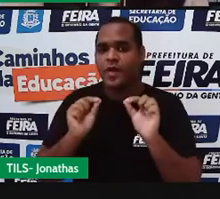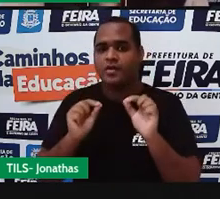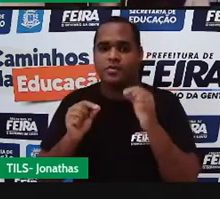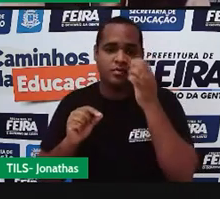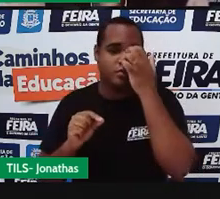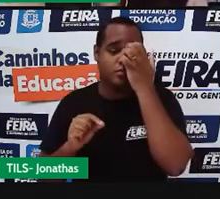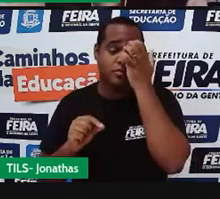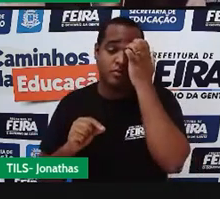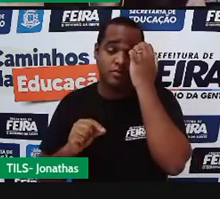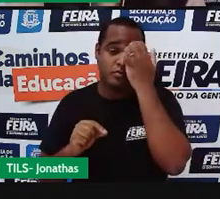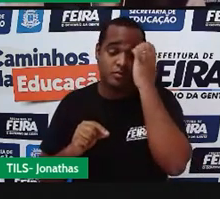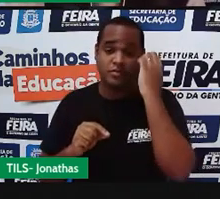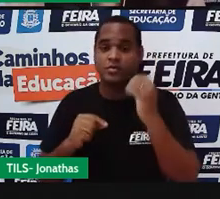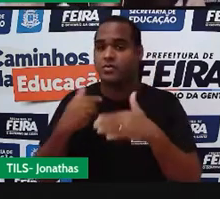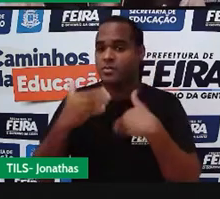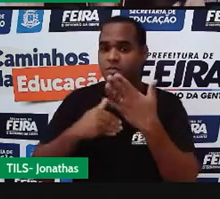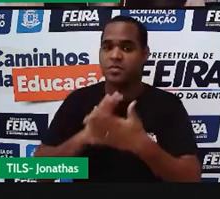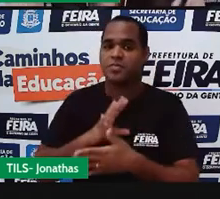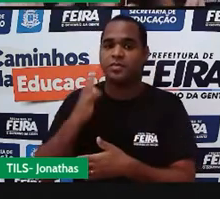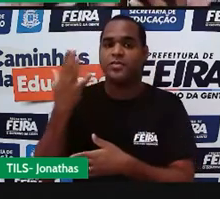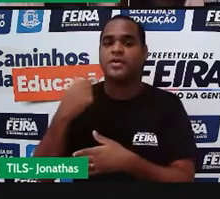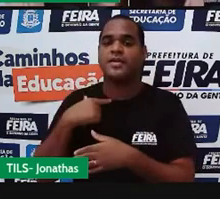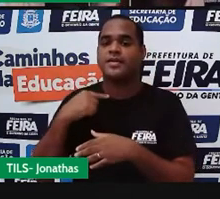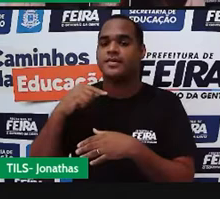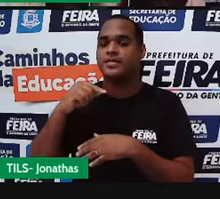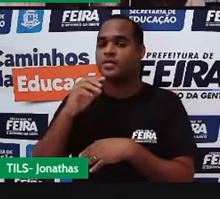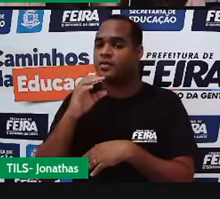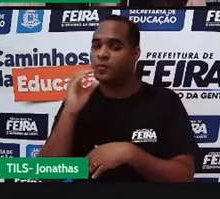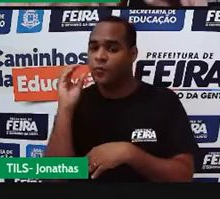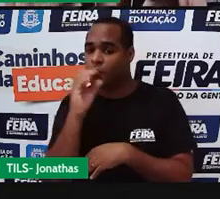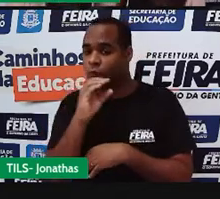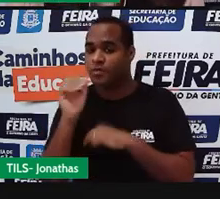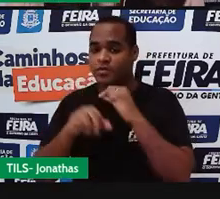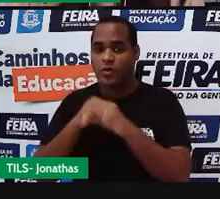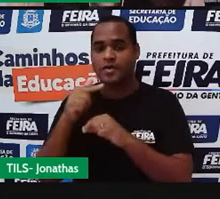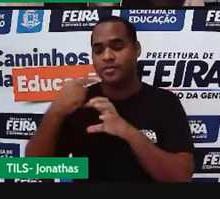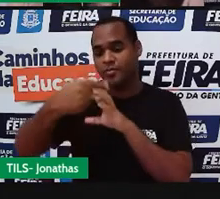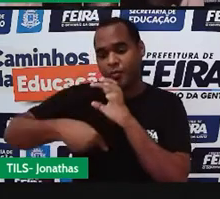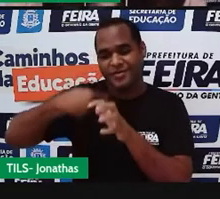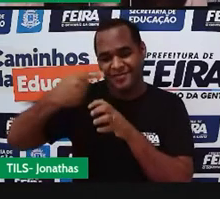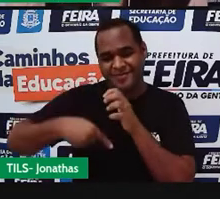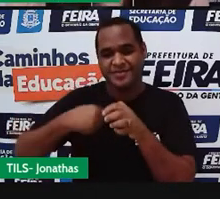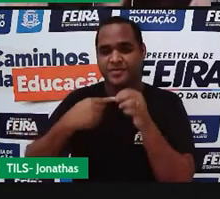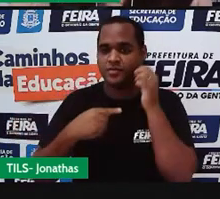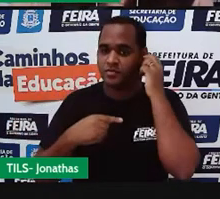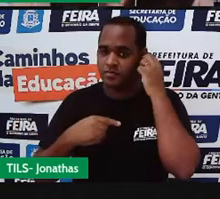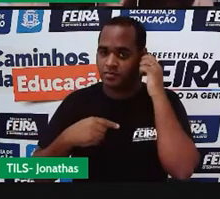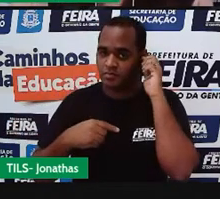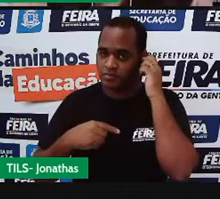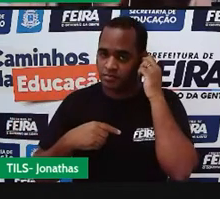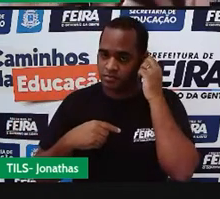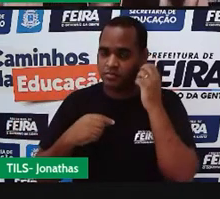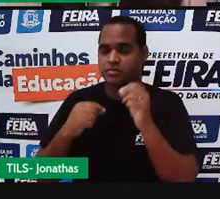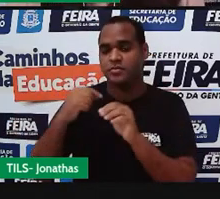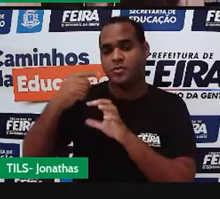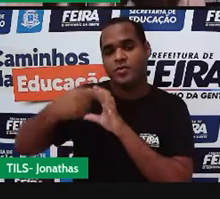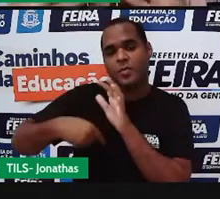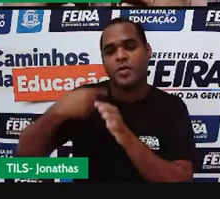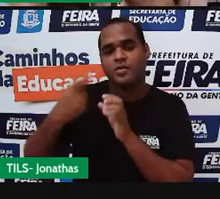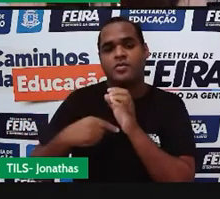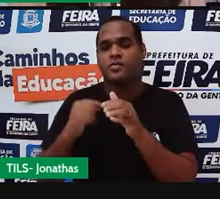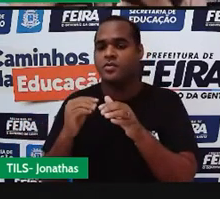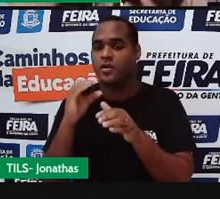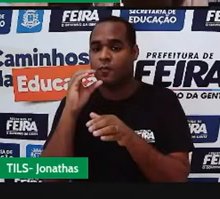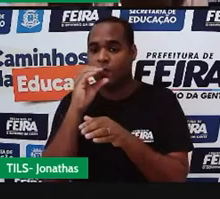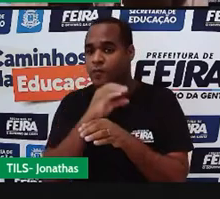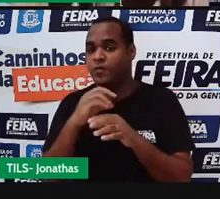agora também a consequência disso é o aumento da temperatura global que é o que a gente chama de aquecimento global esse aquecimento global